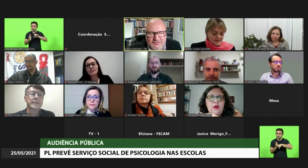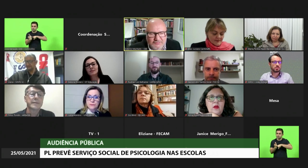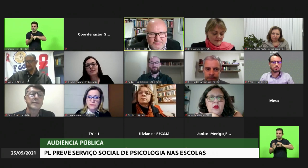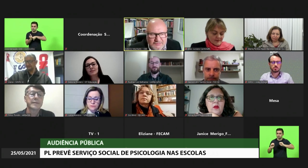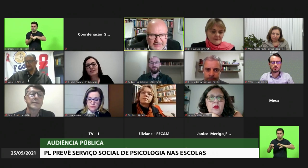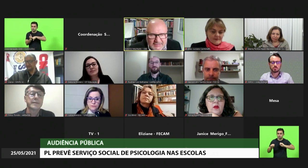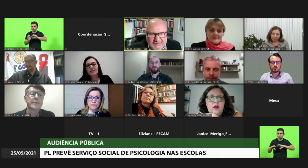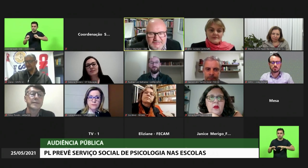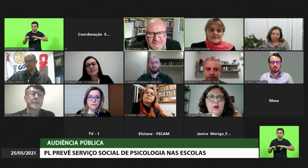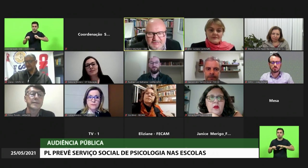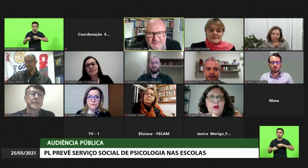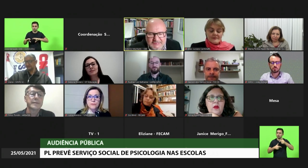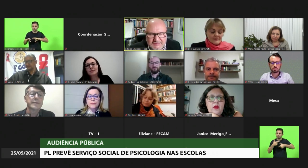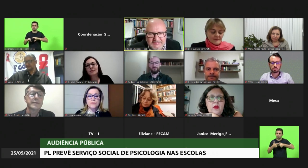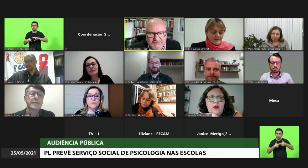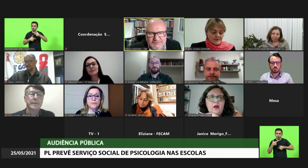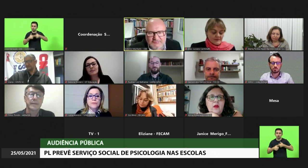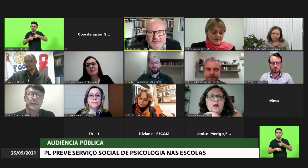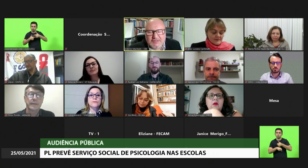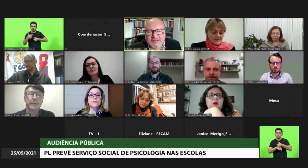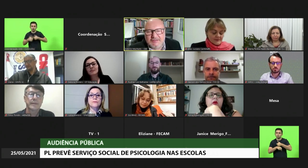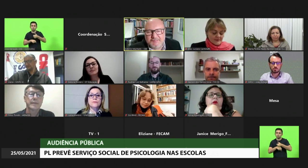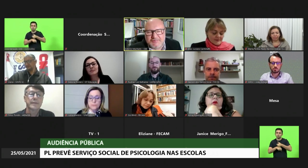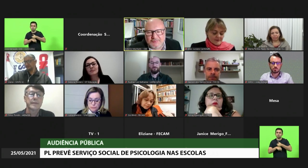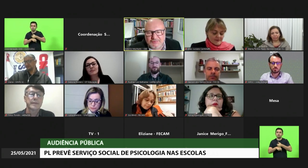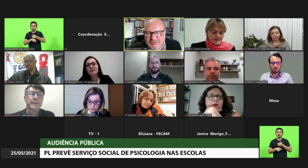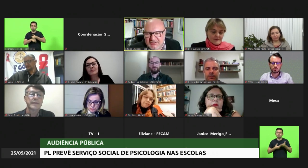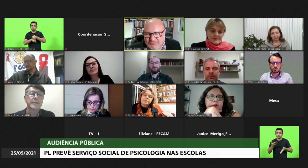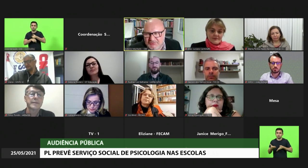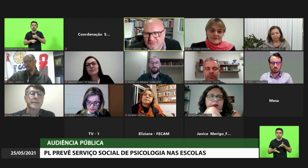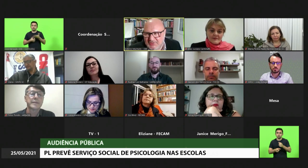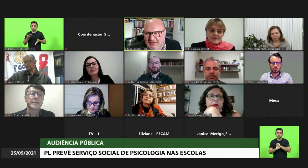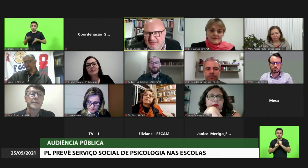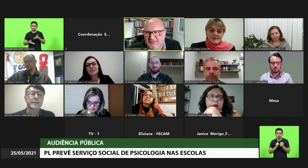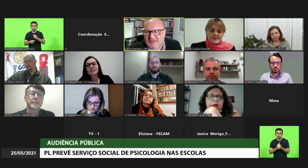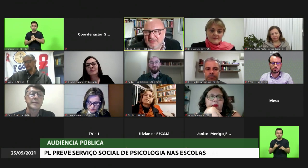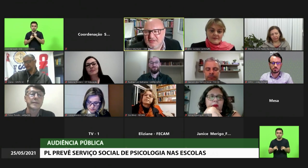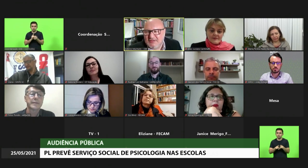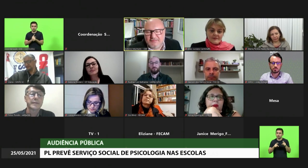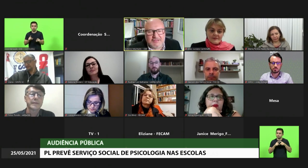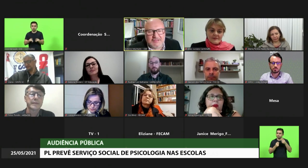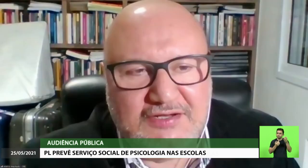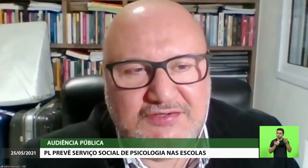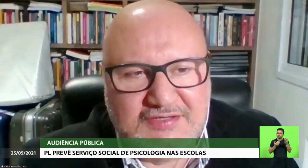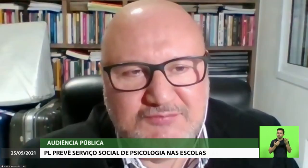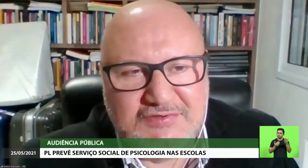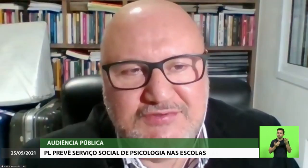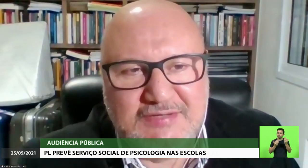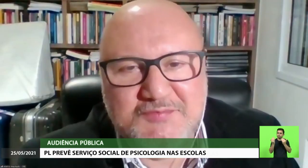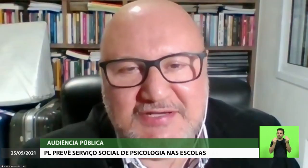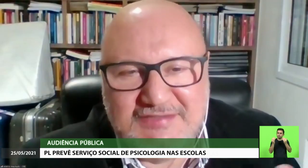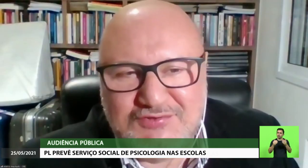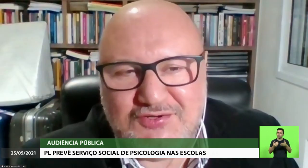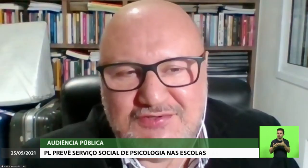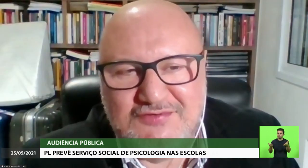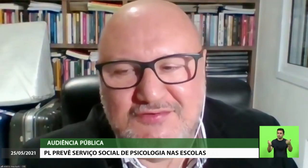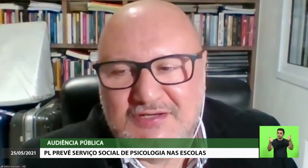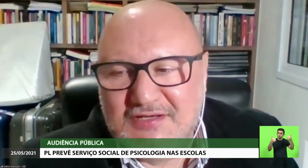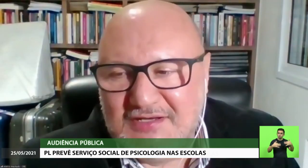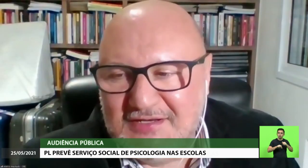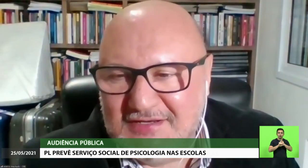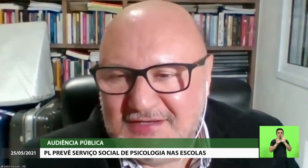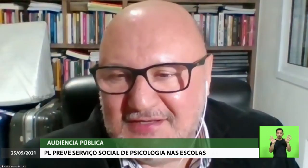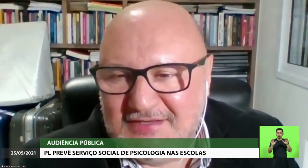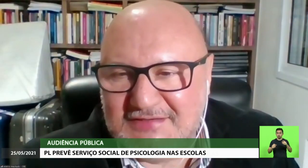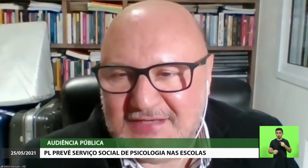exercício profissional, da área de assistência social e de psicologia deixou isso claro, Vieira, que nós não estamos mais tão